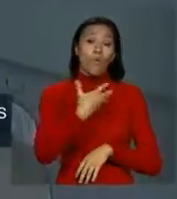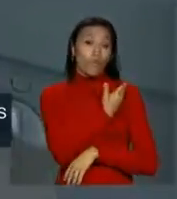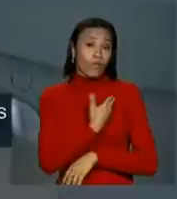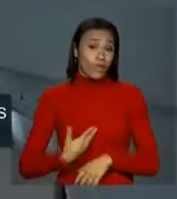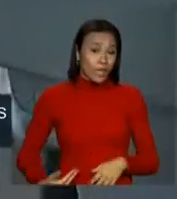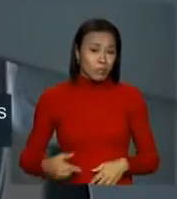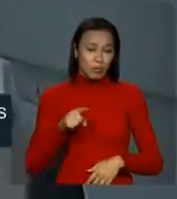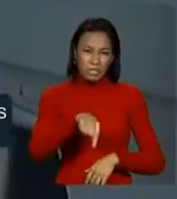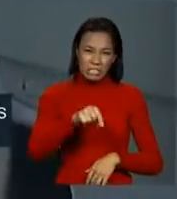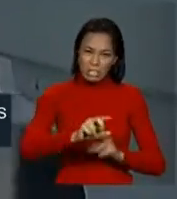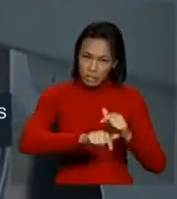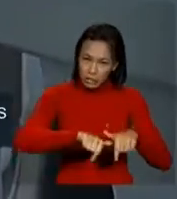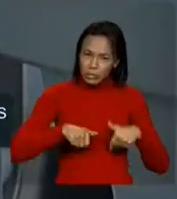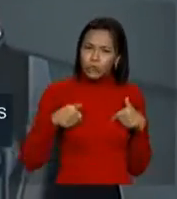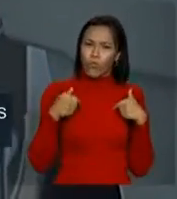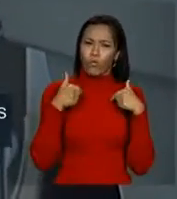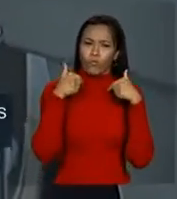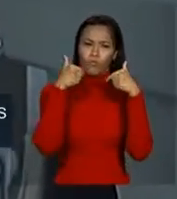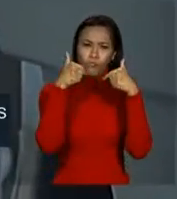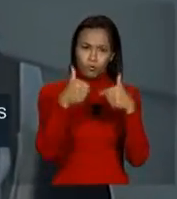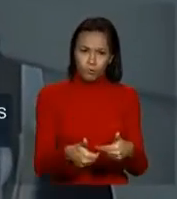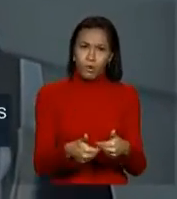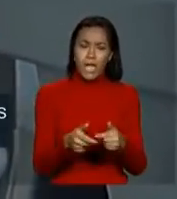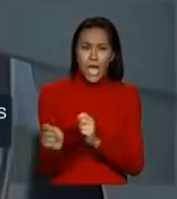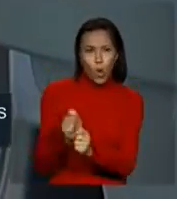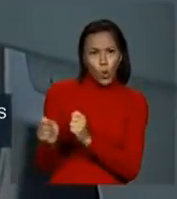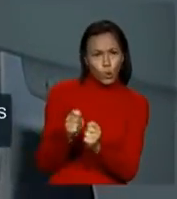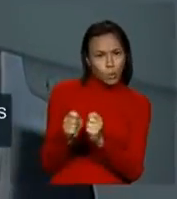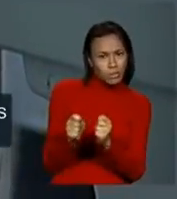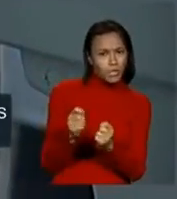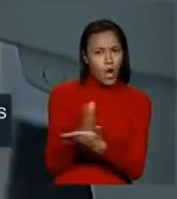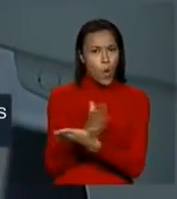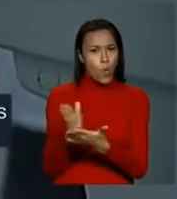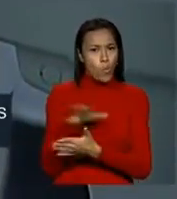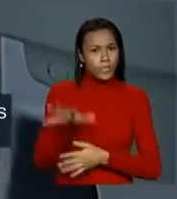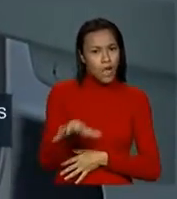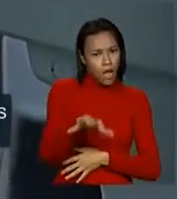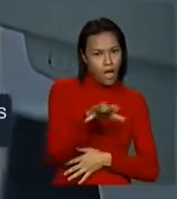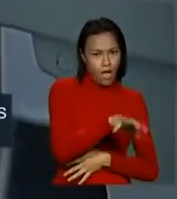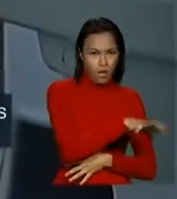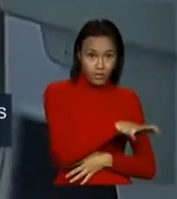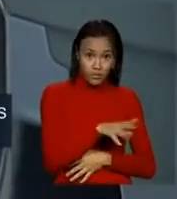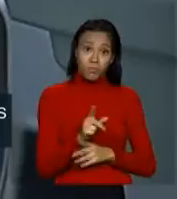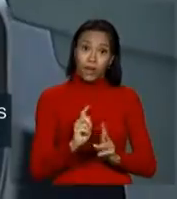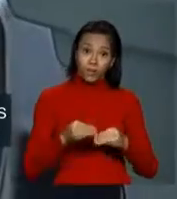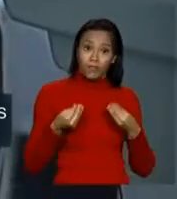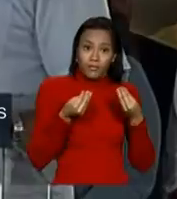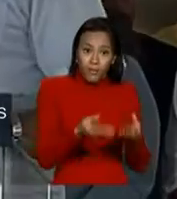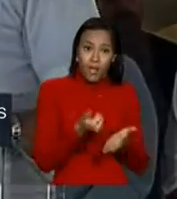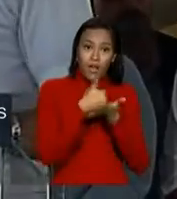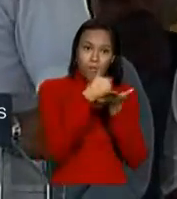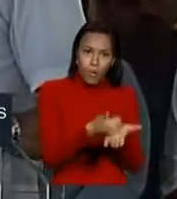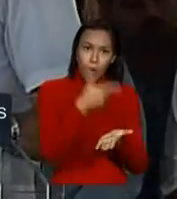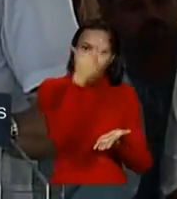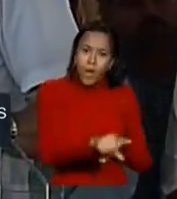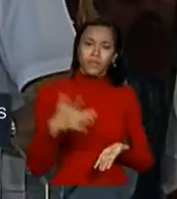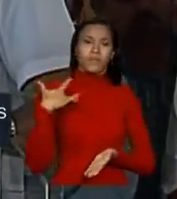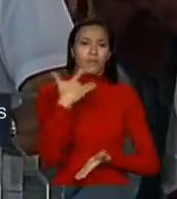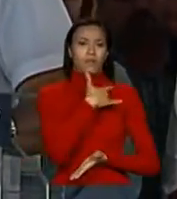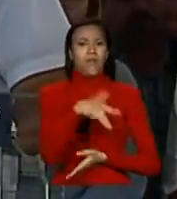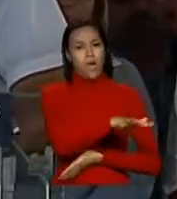economizar em algumas áreas para melhorar a atenção à saúde agora o governo federal através da presidenta Dilma